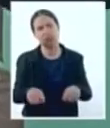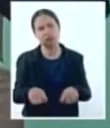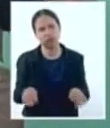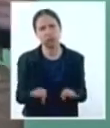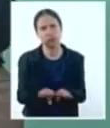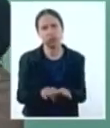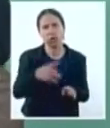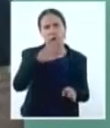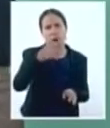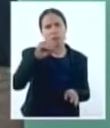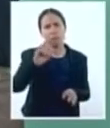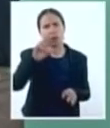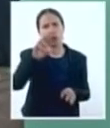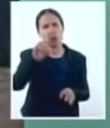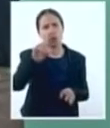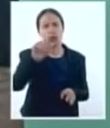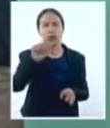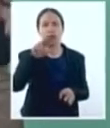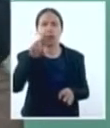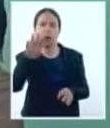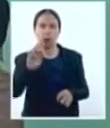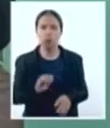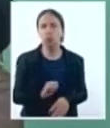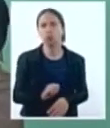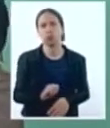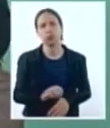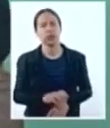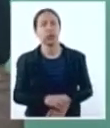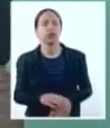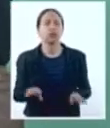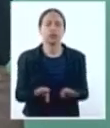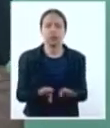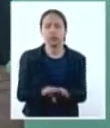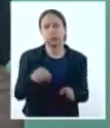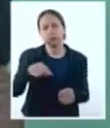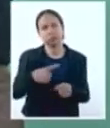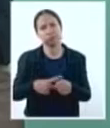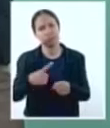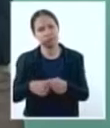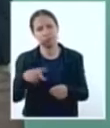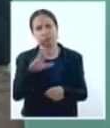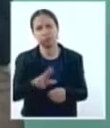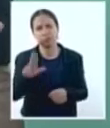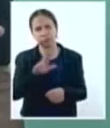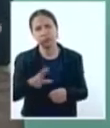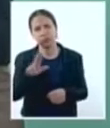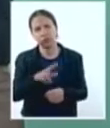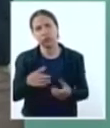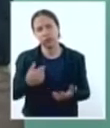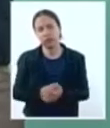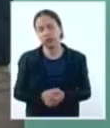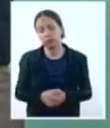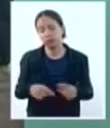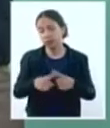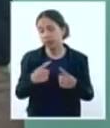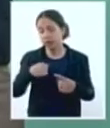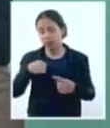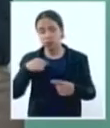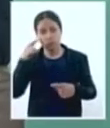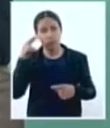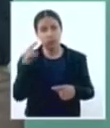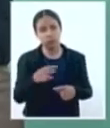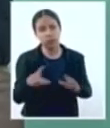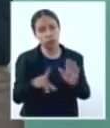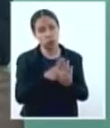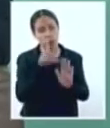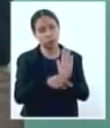né, na prefeitura, então não vejo grandes dificuldades de se operacionalizar isso aí, não. Pelo menos é o que prevê o projeto, agora a gente tem que fiscalizar essa